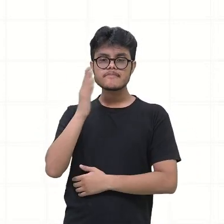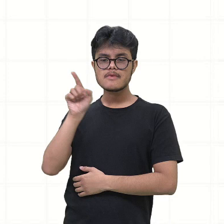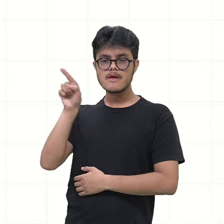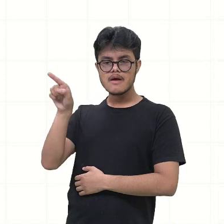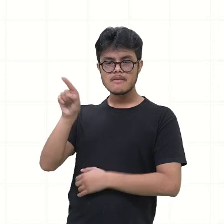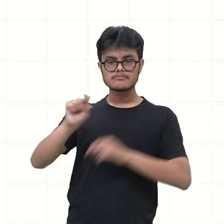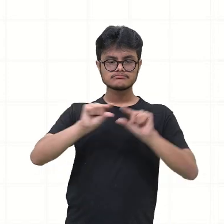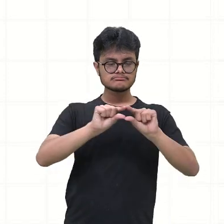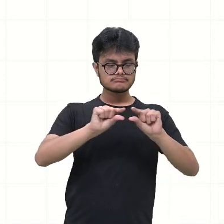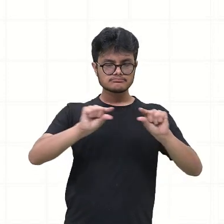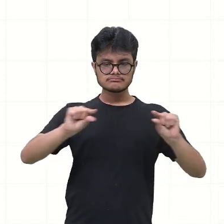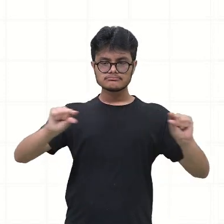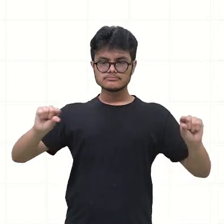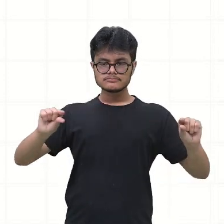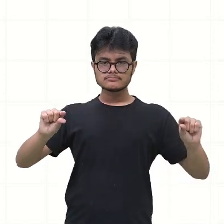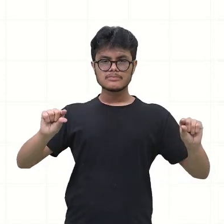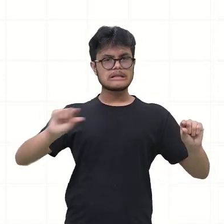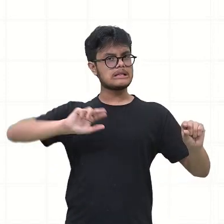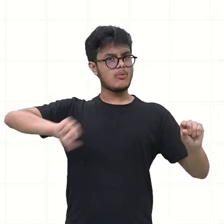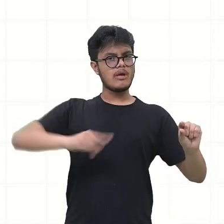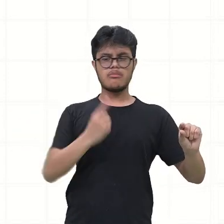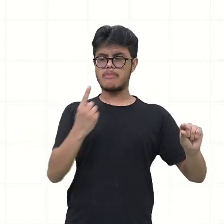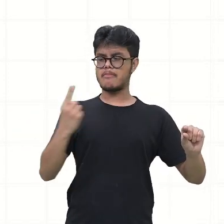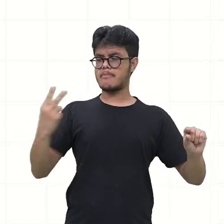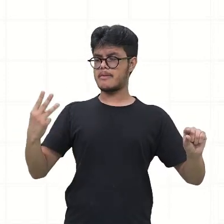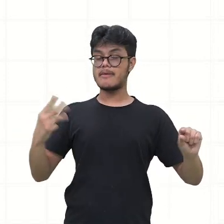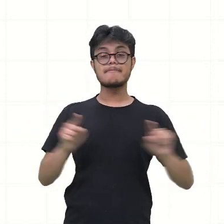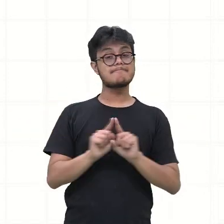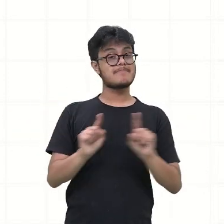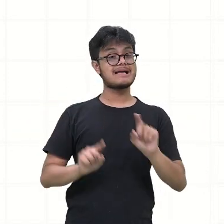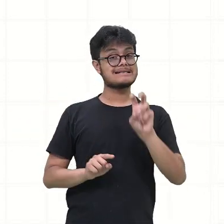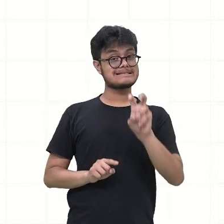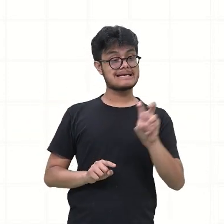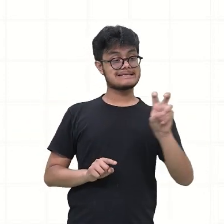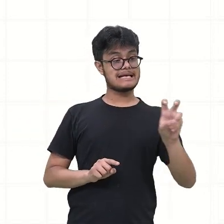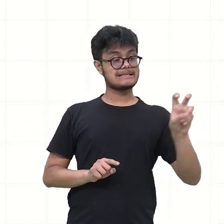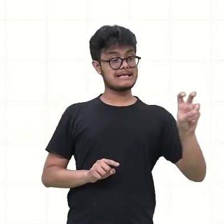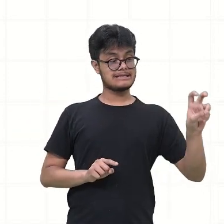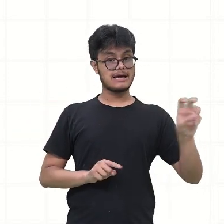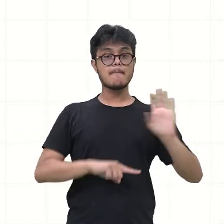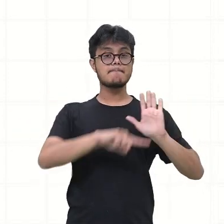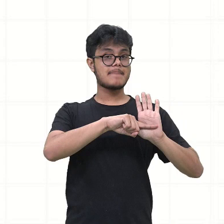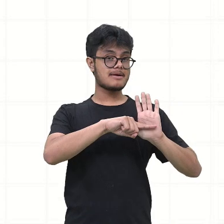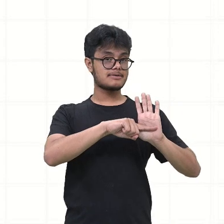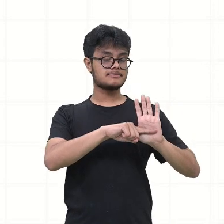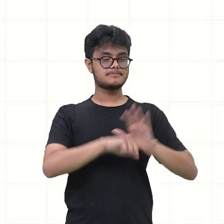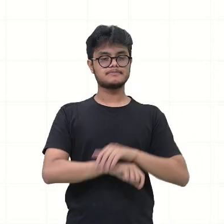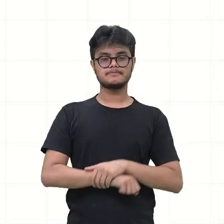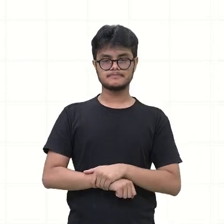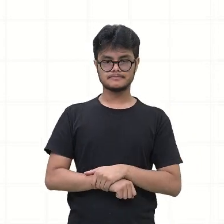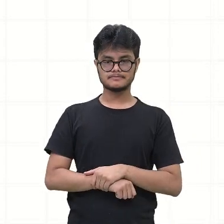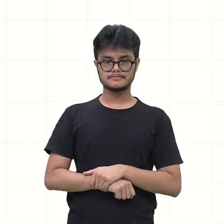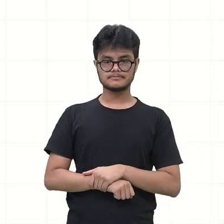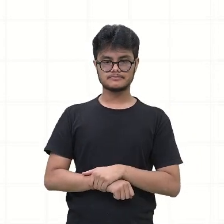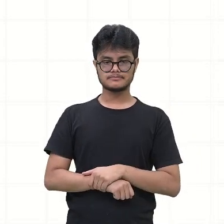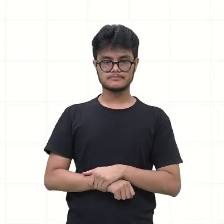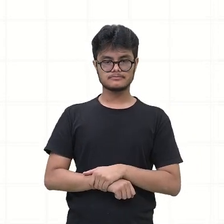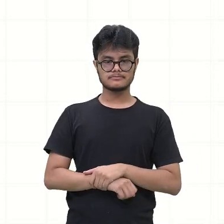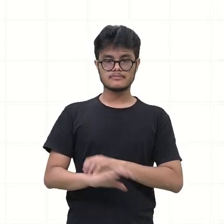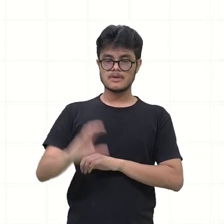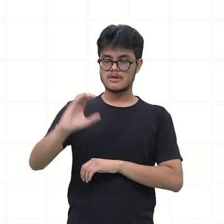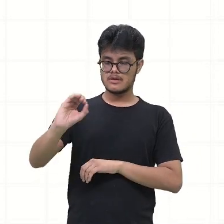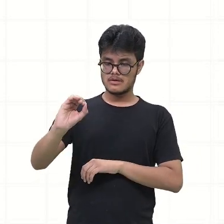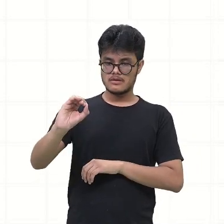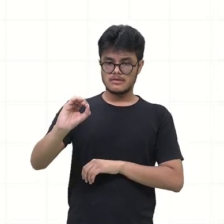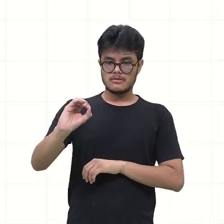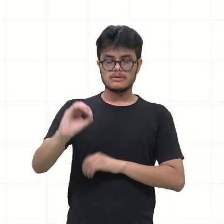nossa escala não está de 1 em 1, e sim de 5 em 5, tá bom? Então, por exemplo, do 0 para o 5, do 5 para o